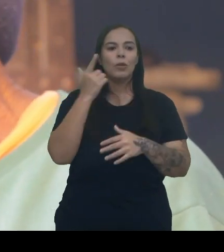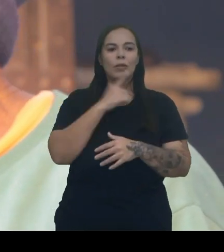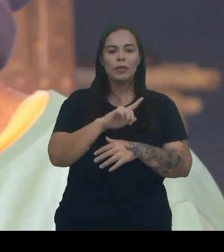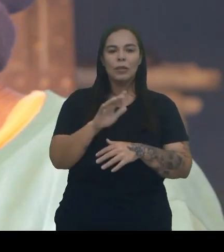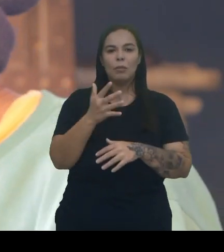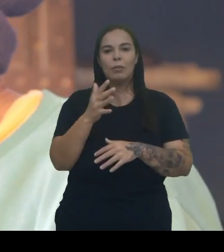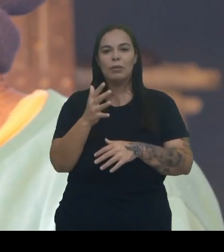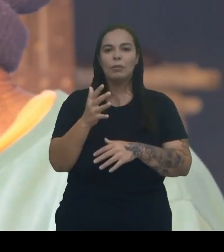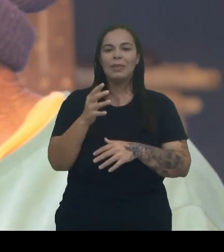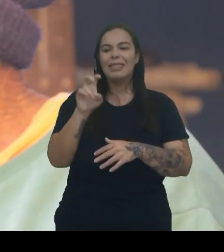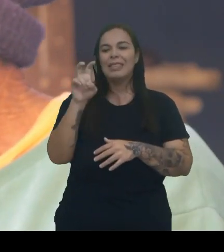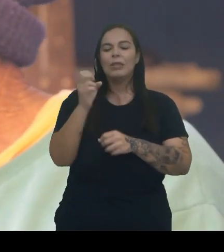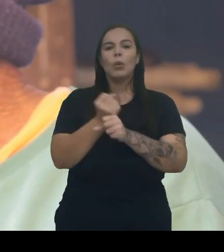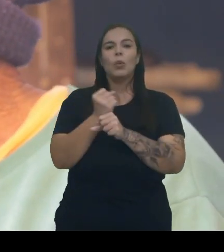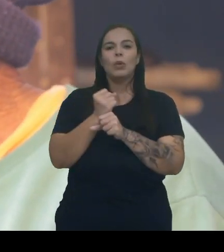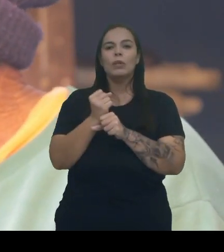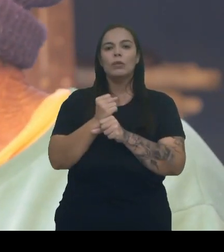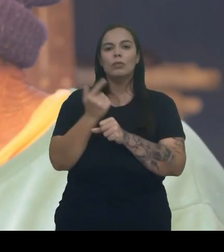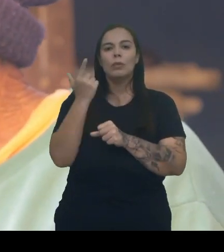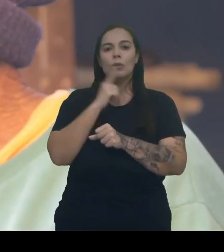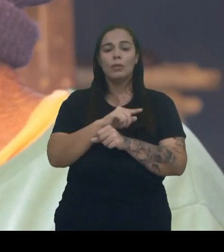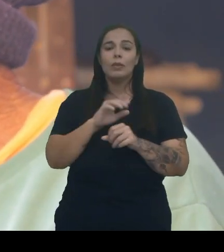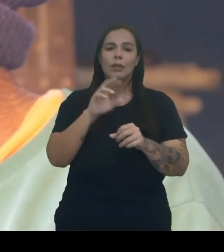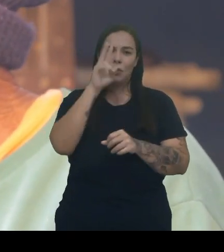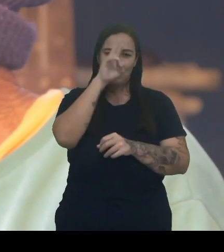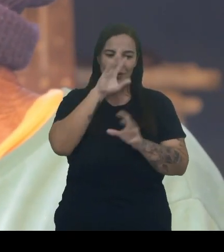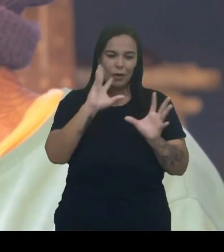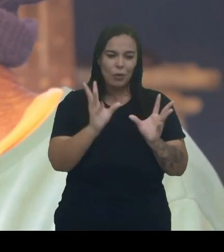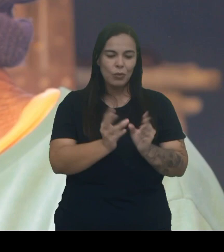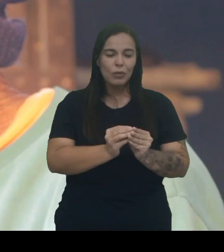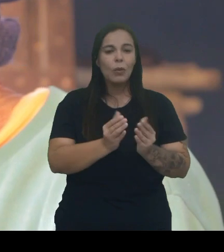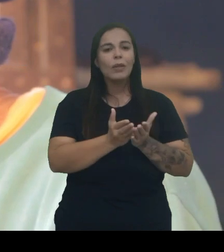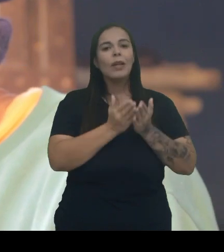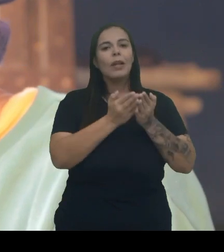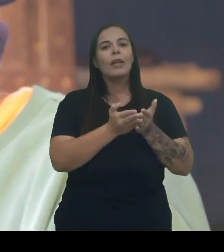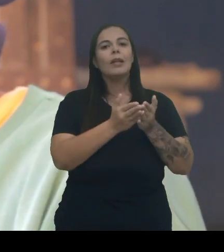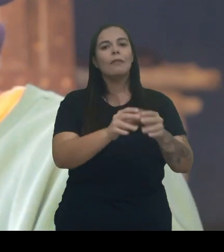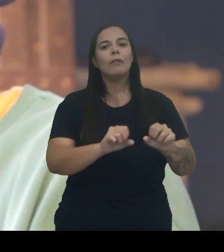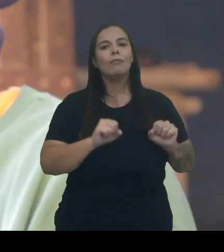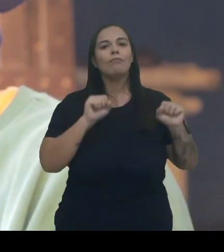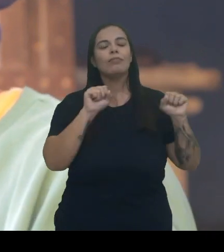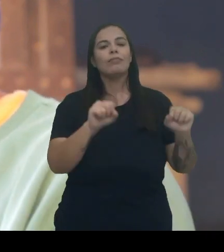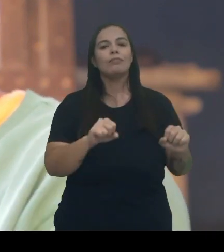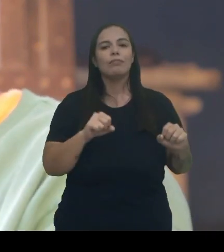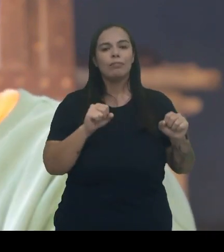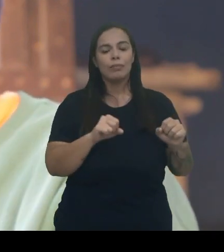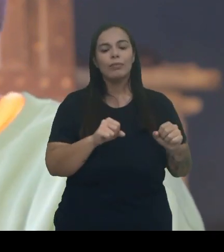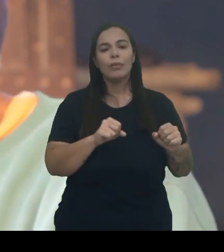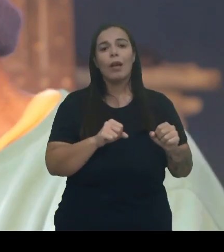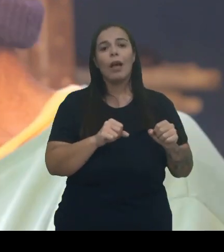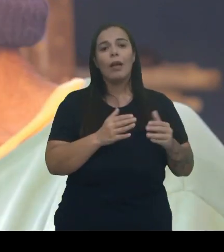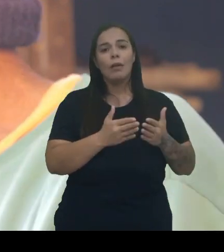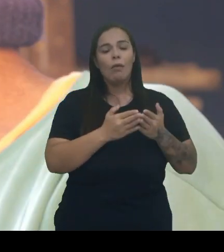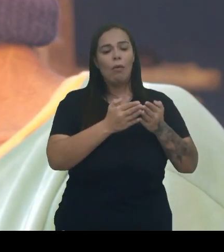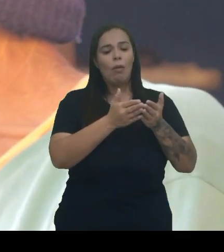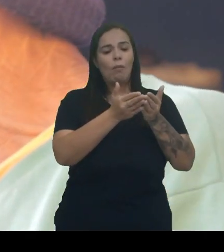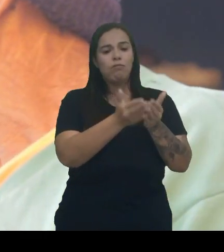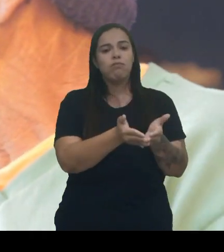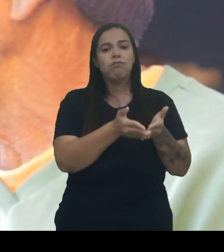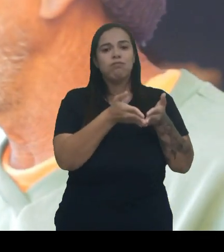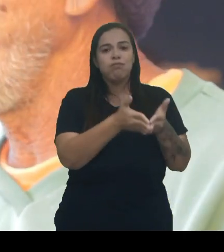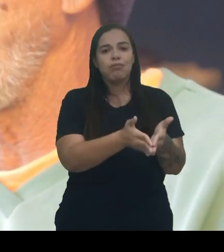com o meu tio. Aí, conclusão da história, levamos essa canoa, encalhamos ali, encalhou lá de proa, que é a polpa,